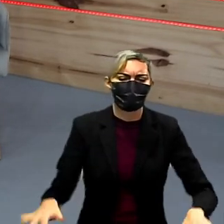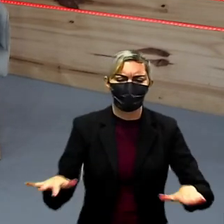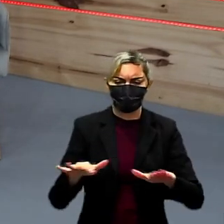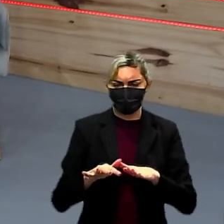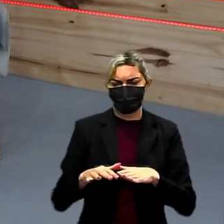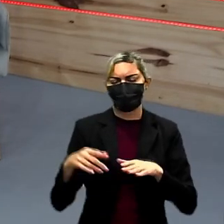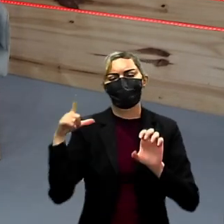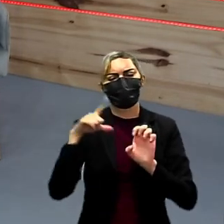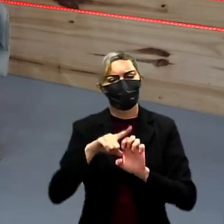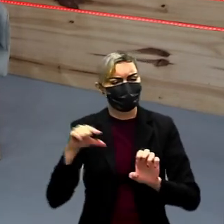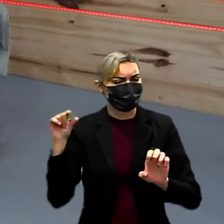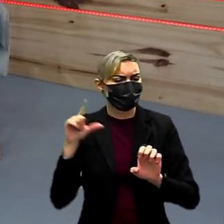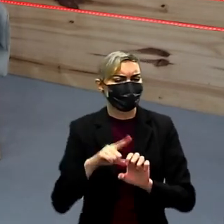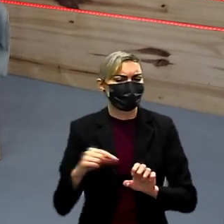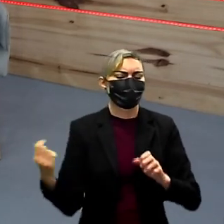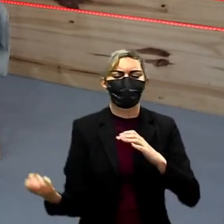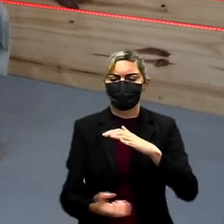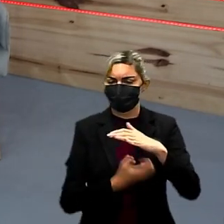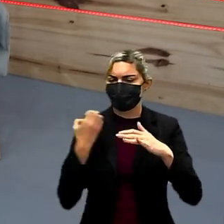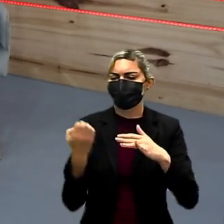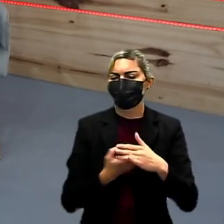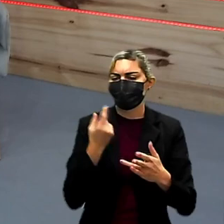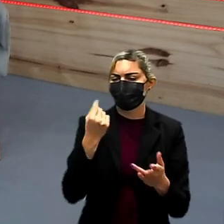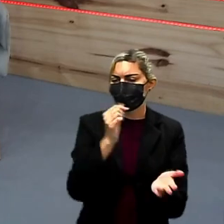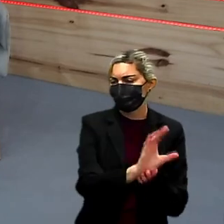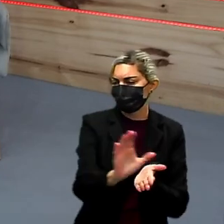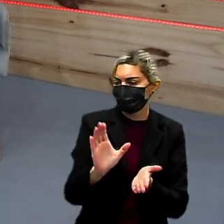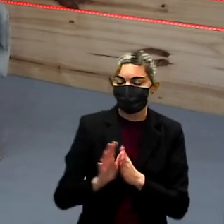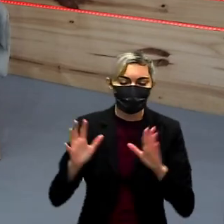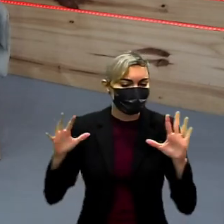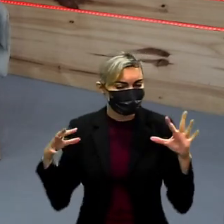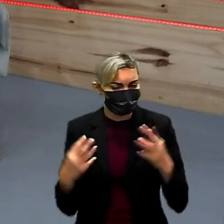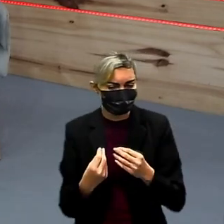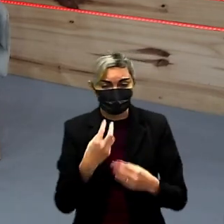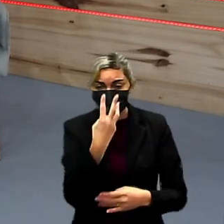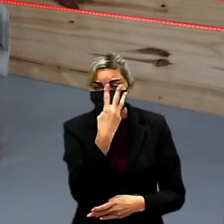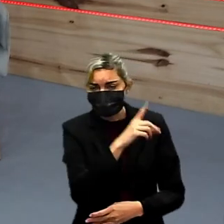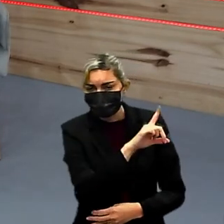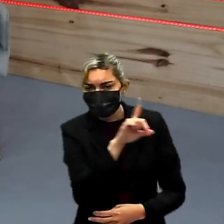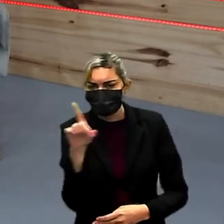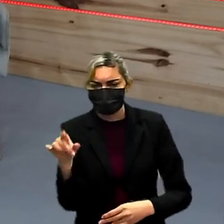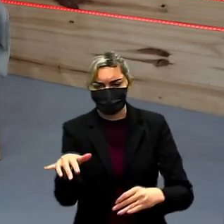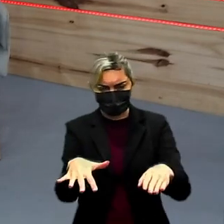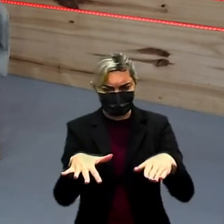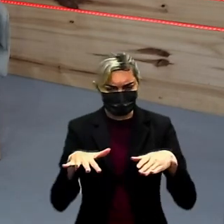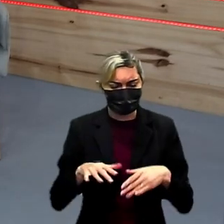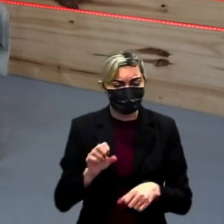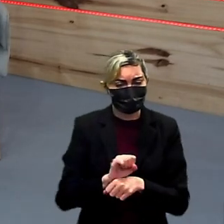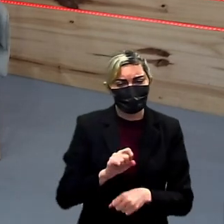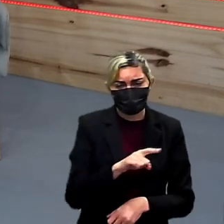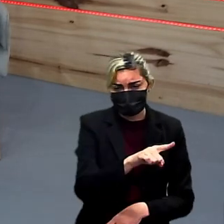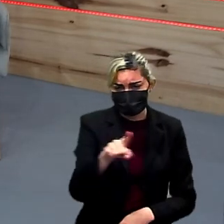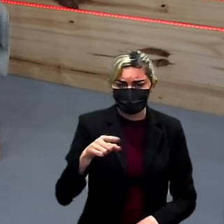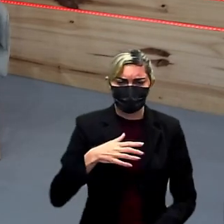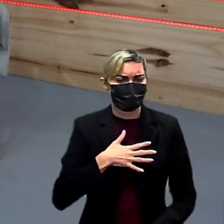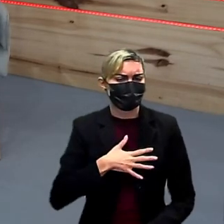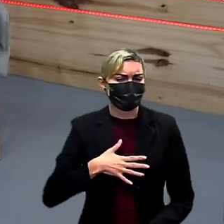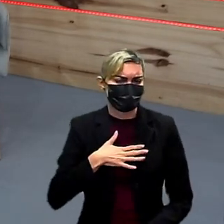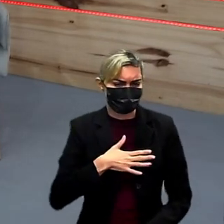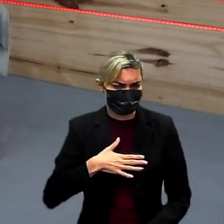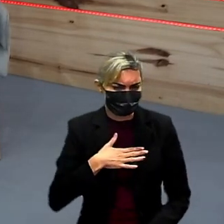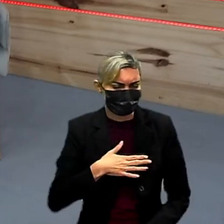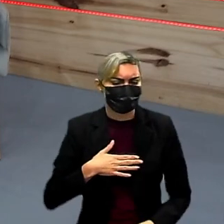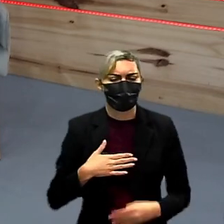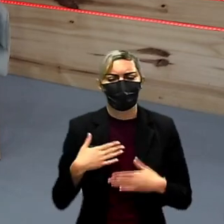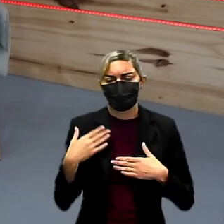aos empreendedores, empresários, investidores, todo mundo aí que esteve conosco esses 3 dias de evento. Eu espero que vocês tenham gostado bastante,